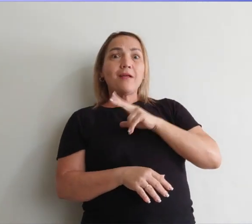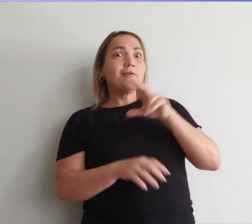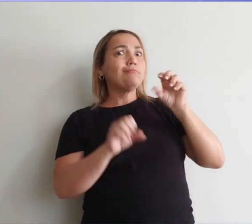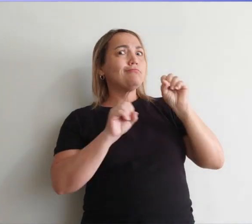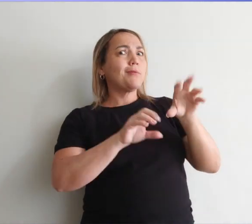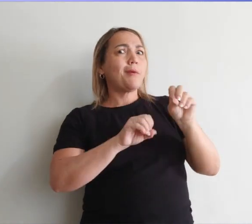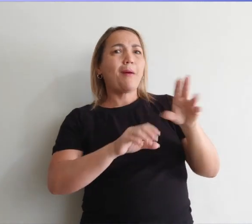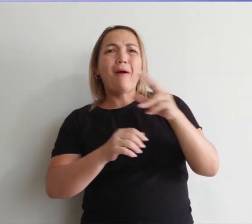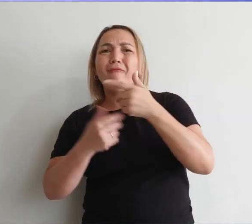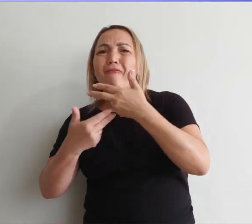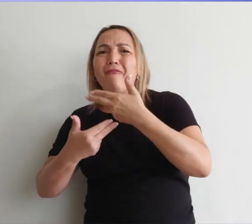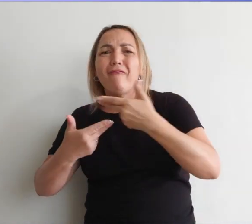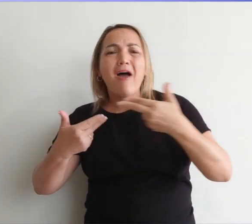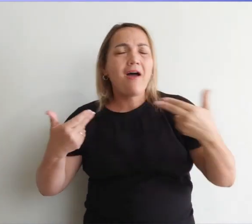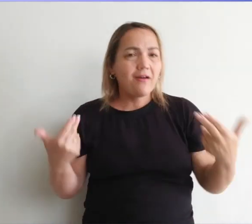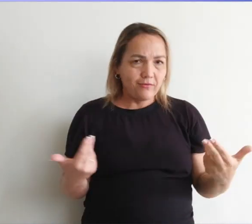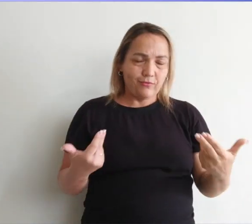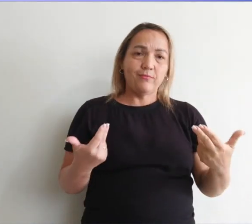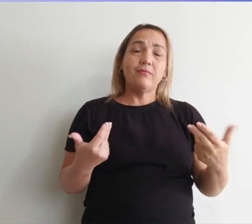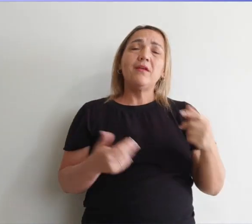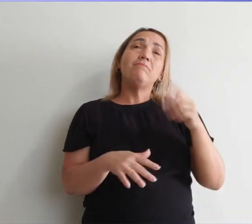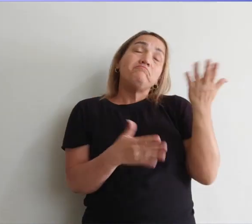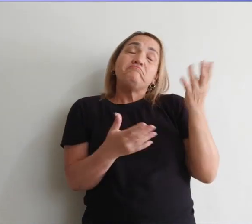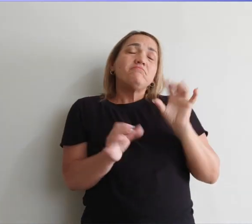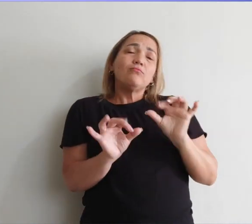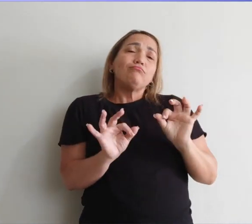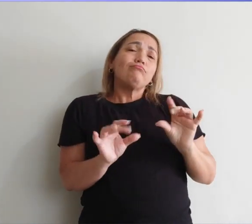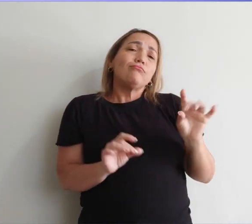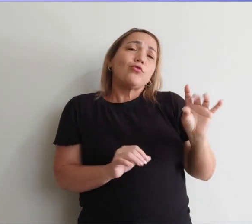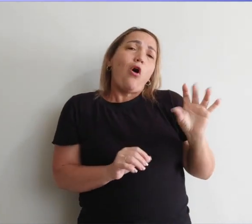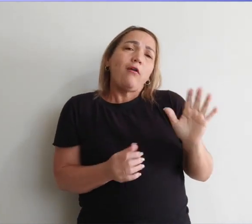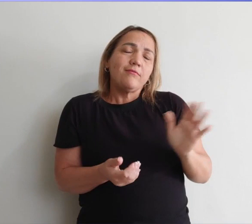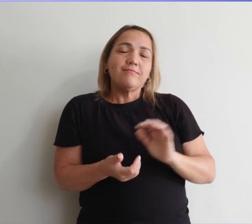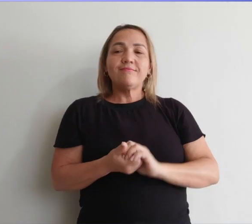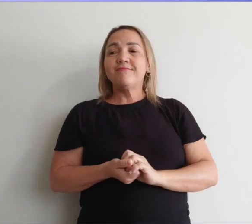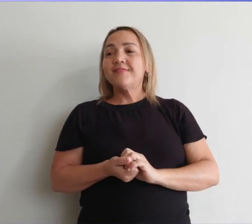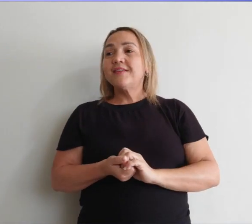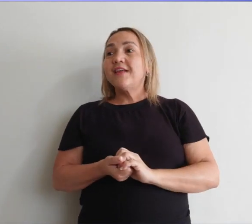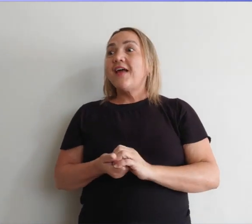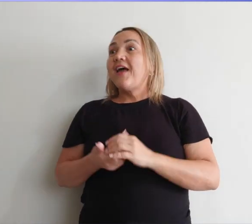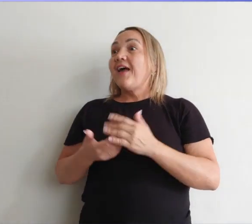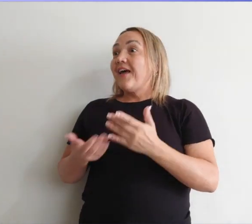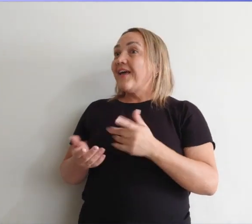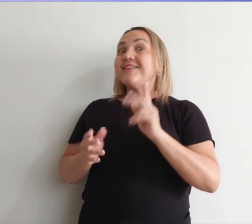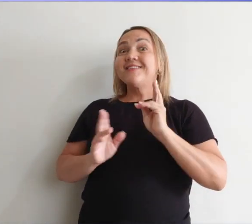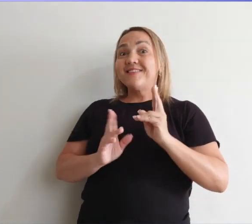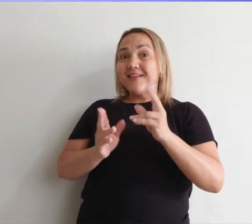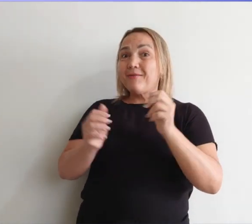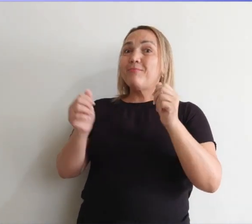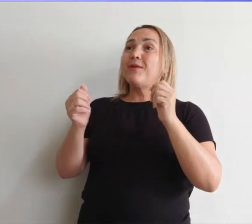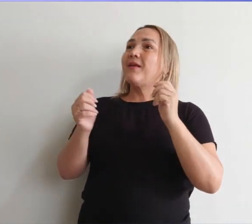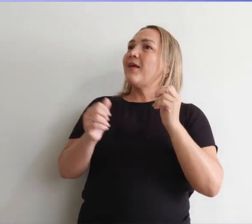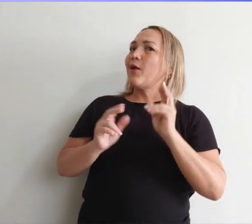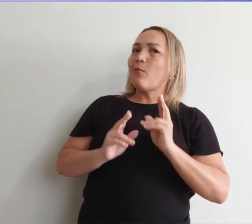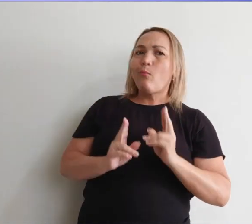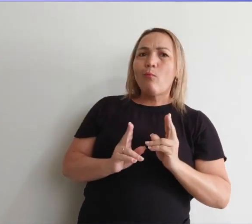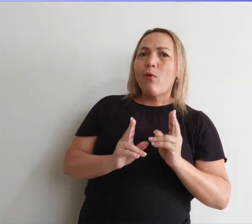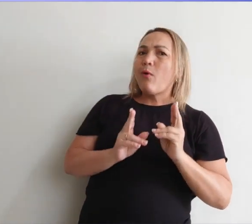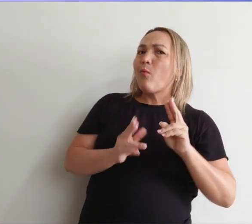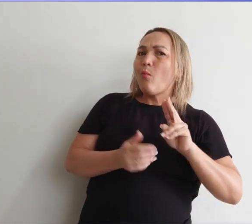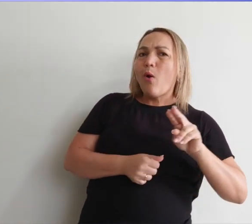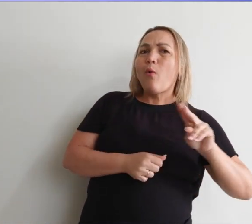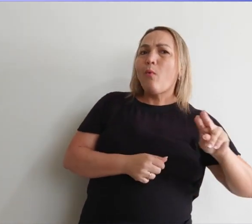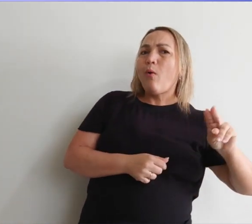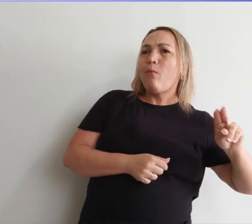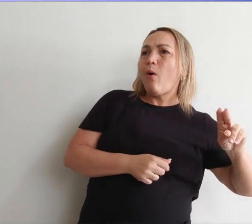vegetal, várias coisas assim. Eu acho que é isso. Nunca fugiu muito dessa área, acabou retornando então